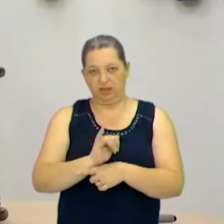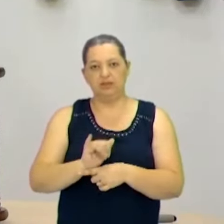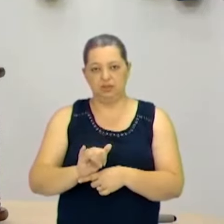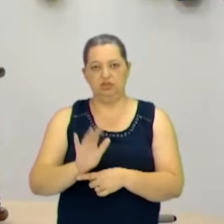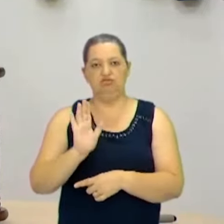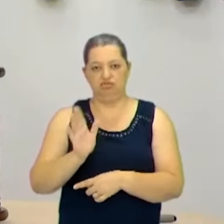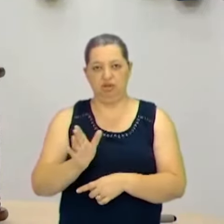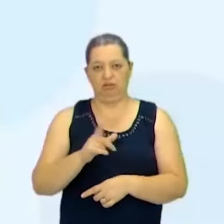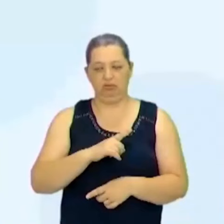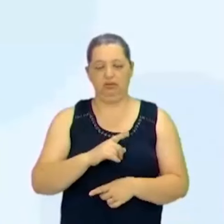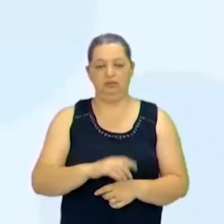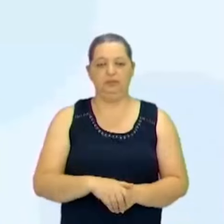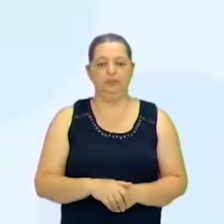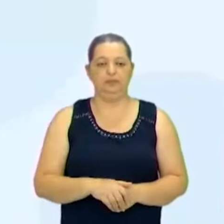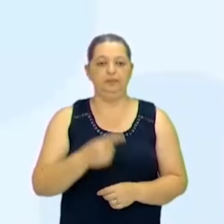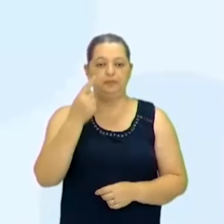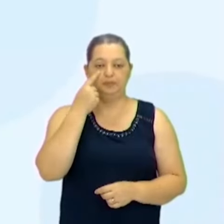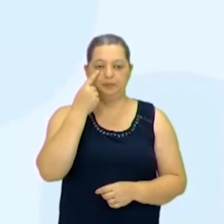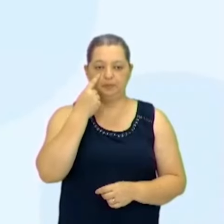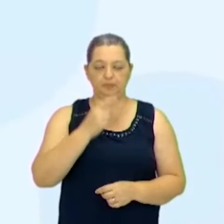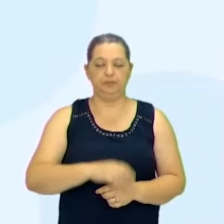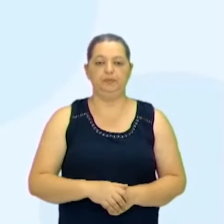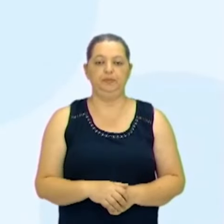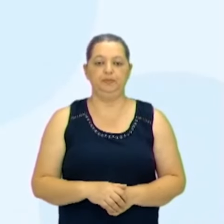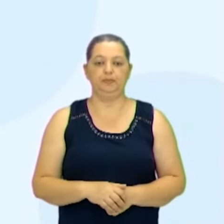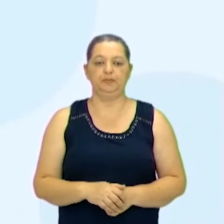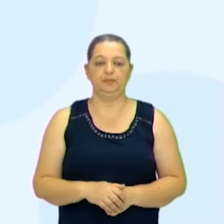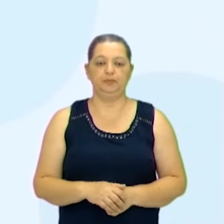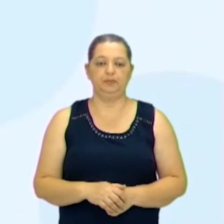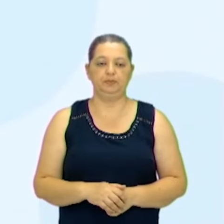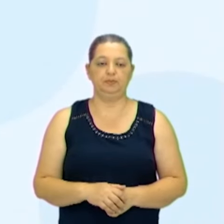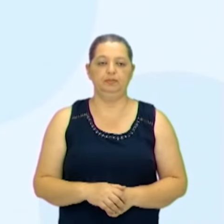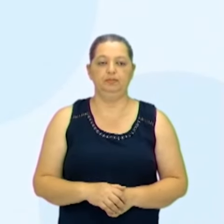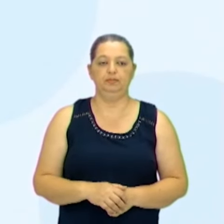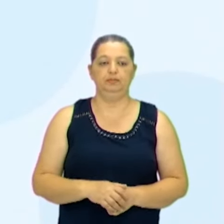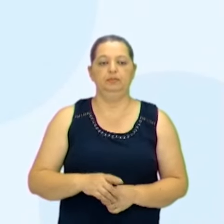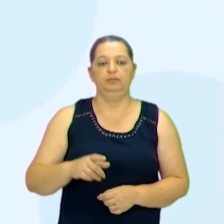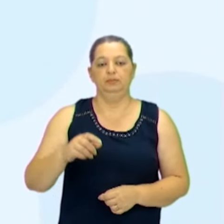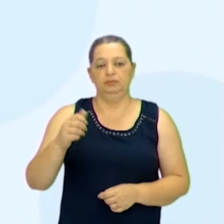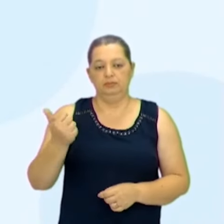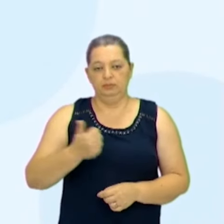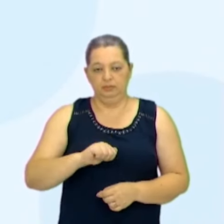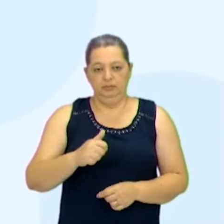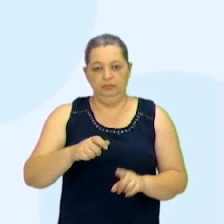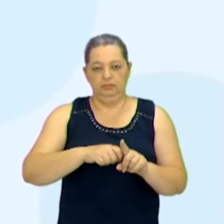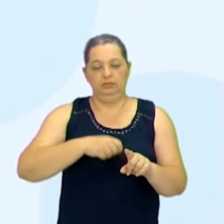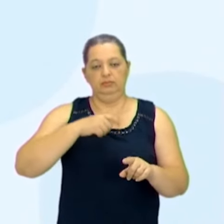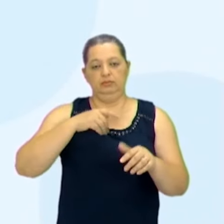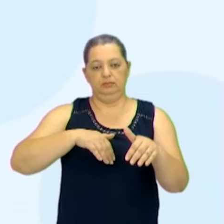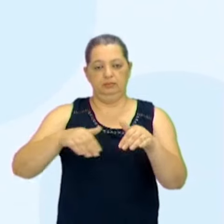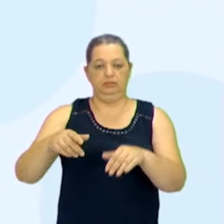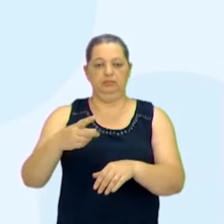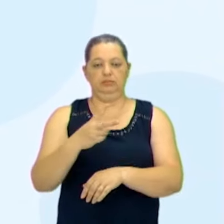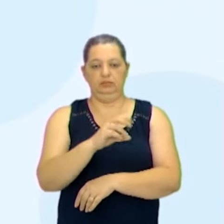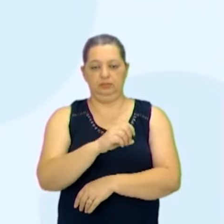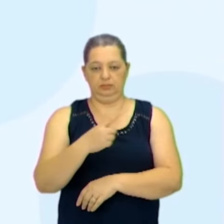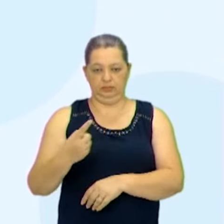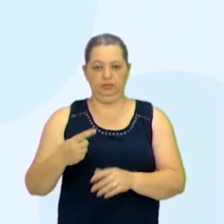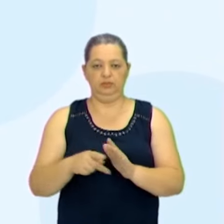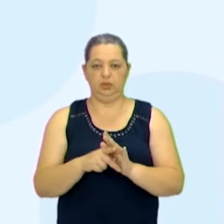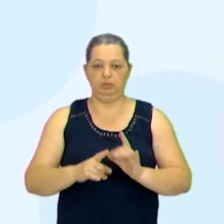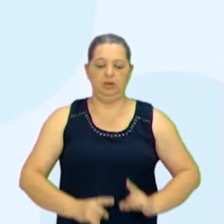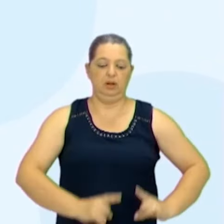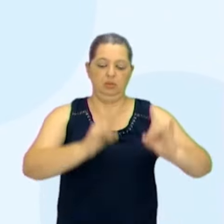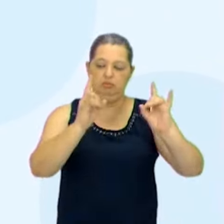aí, dá uma olhadinha na tela. Olha lá. Em 11 de setembro de 2001, as Torres Gêmeas do complexo empresarial do World